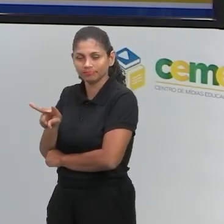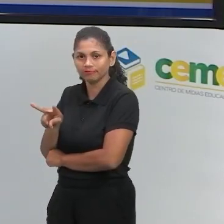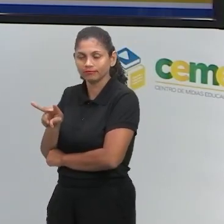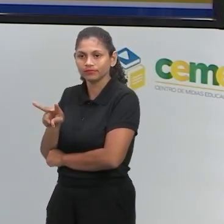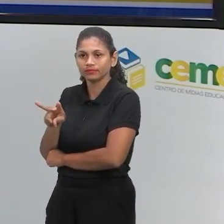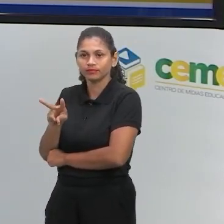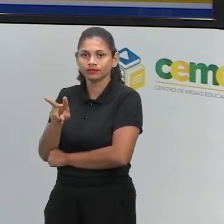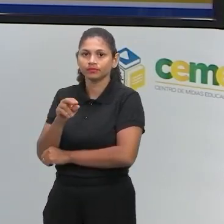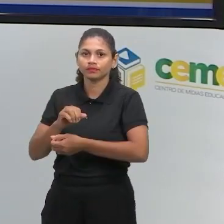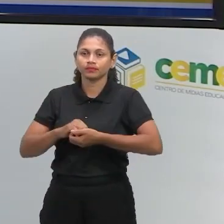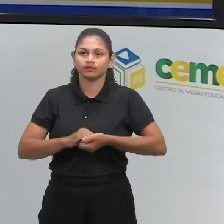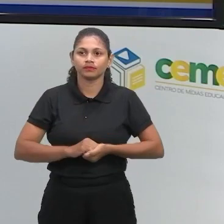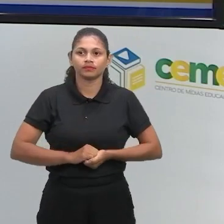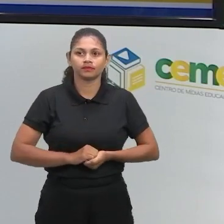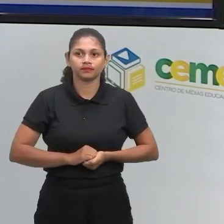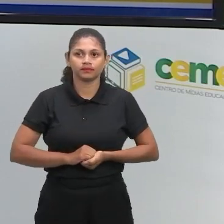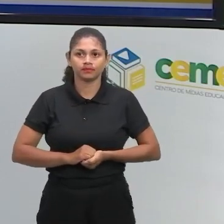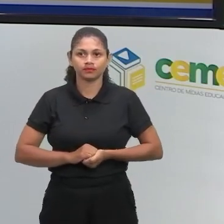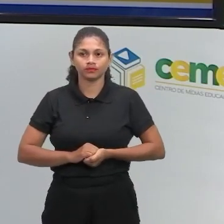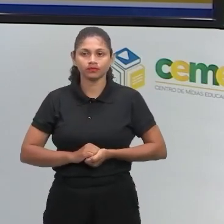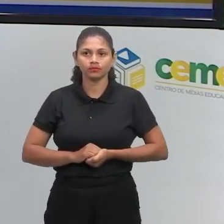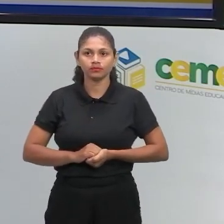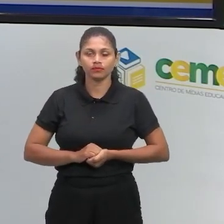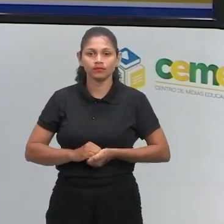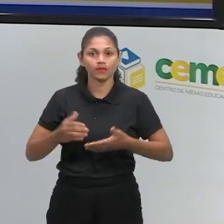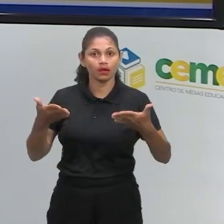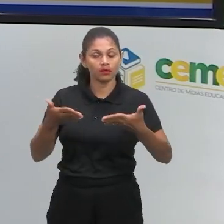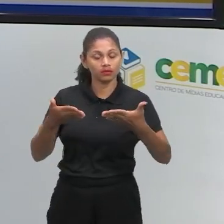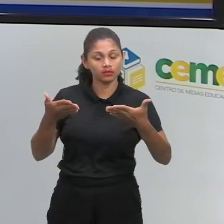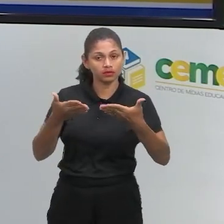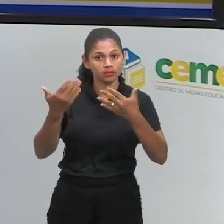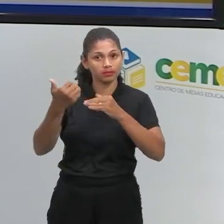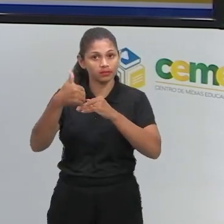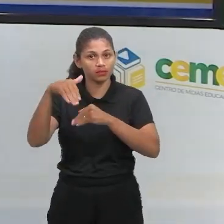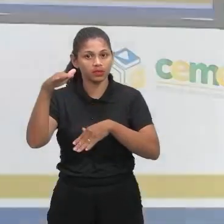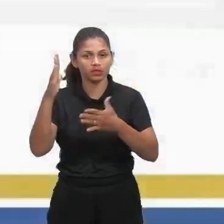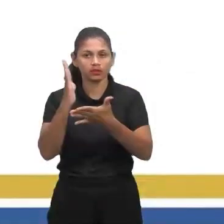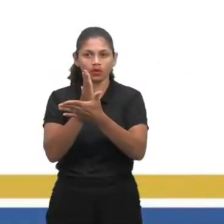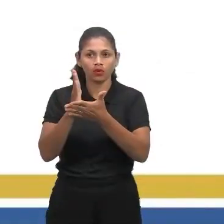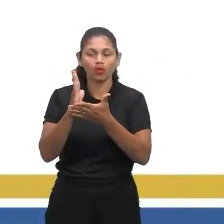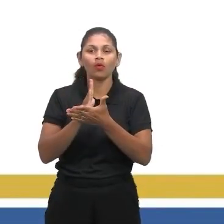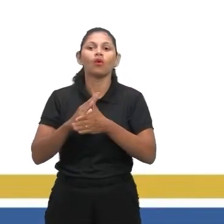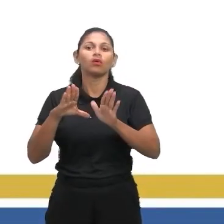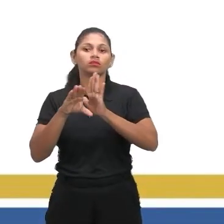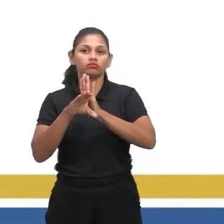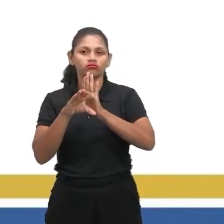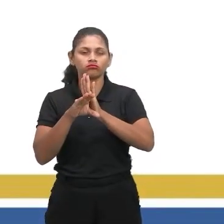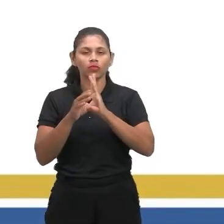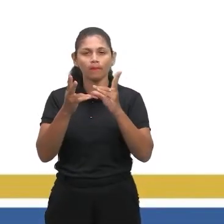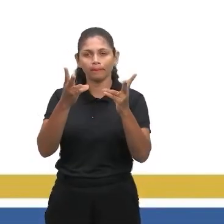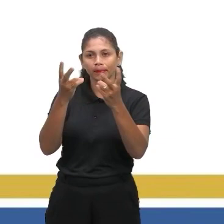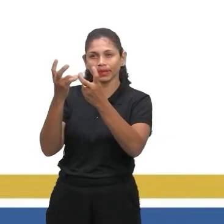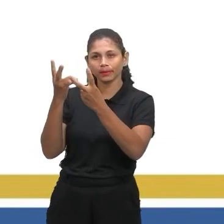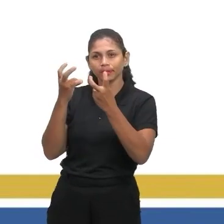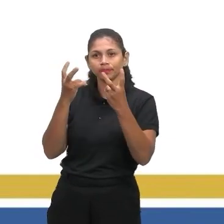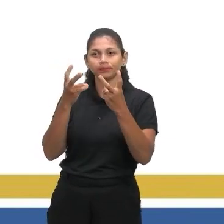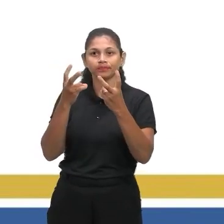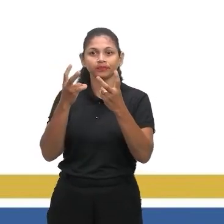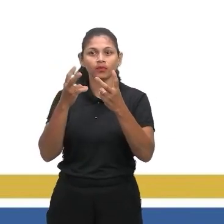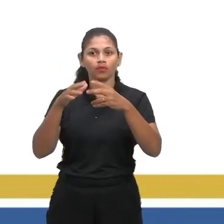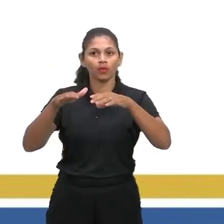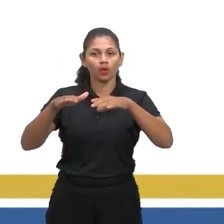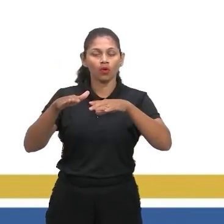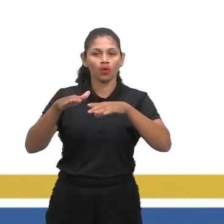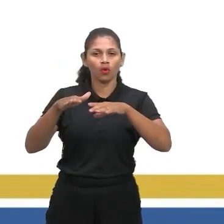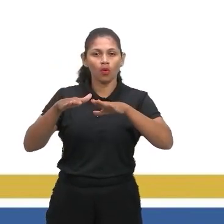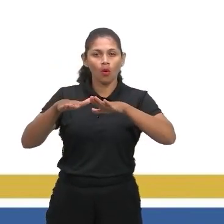Então, vamos ver agora mais alguns conceitos, né, trazendo aqui para a nossa tela. A gente vai observar conceitos como